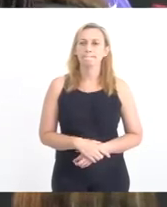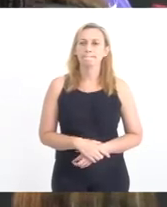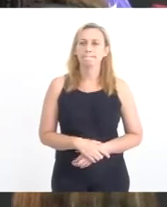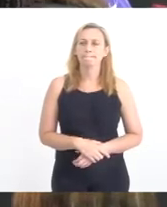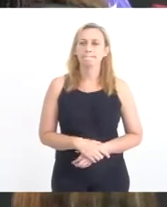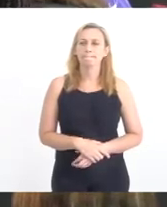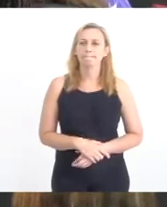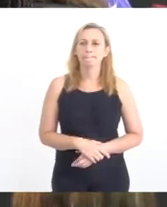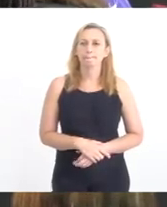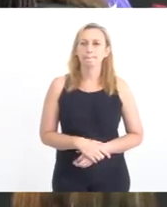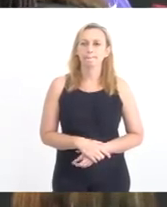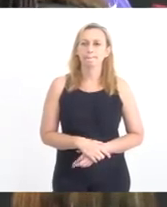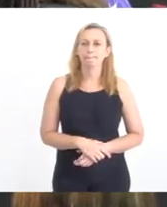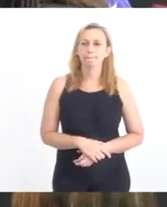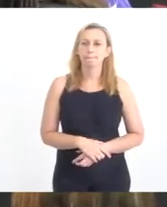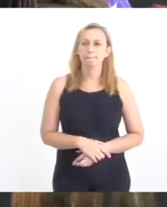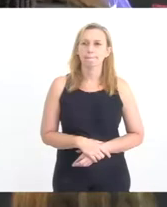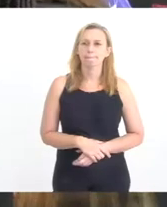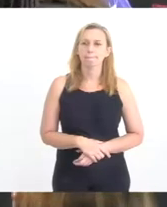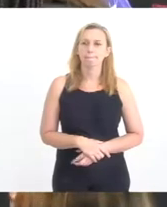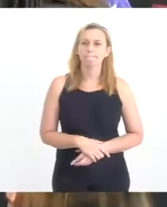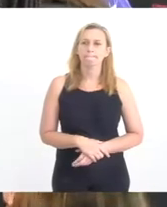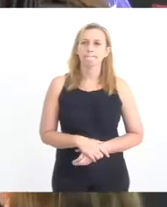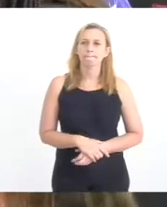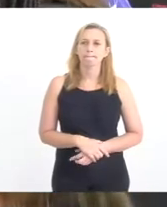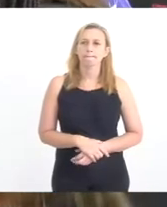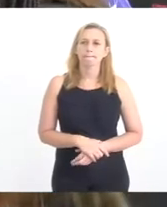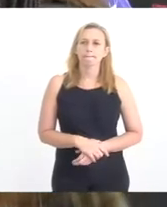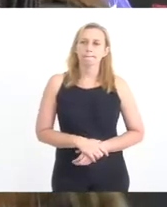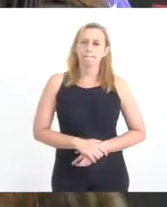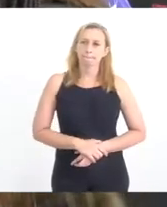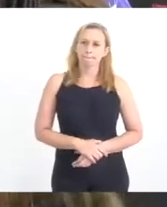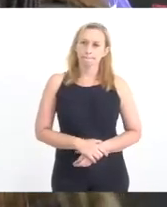espero que vai mais rápido motivo 13